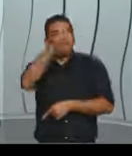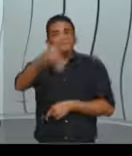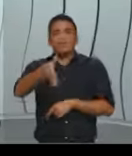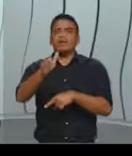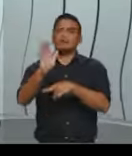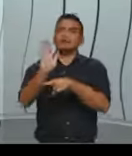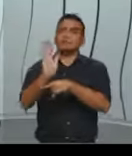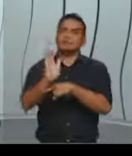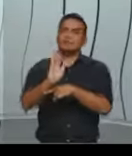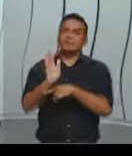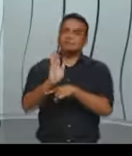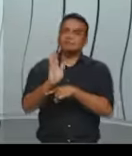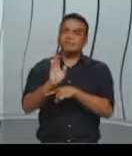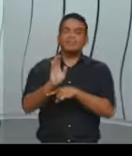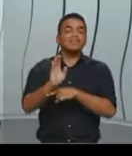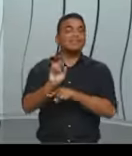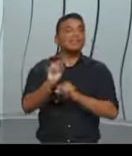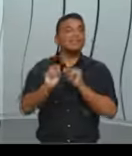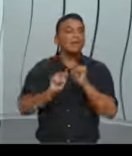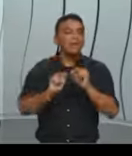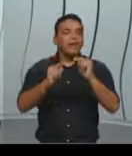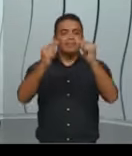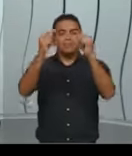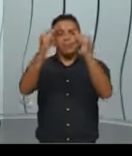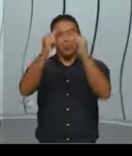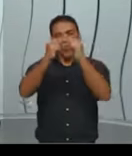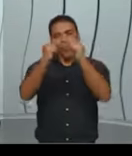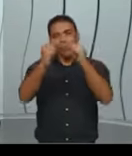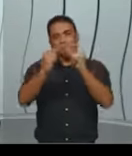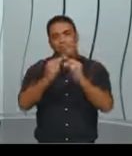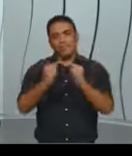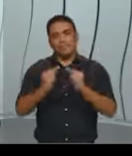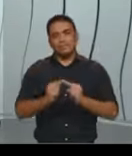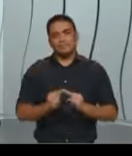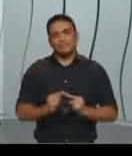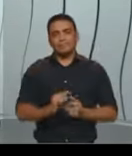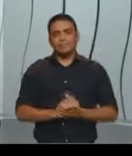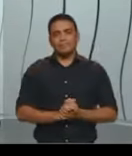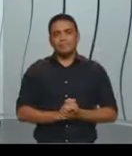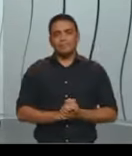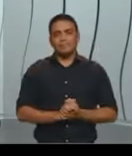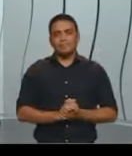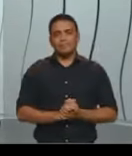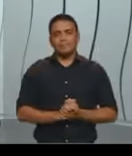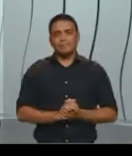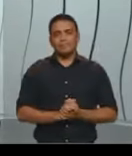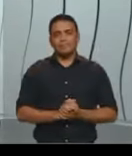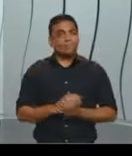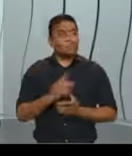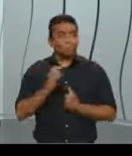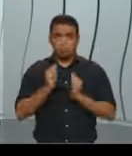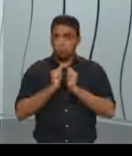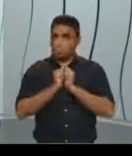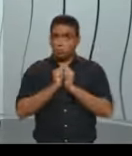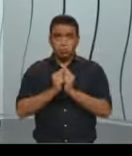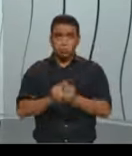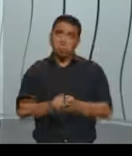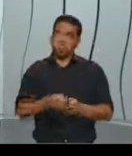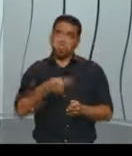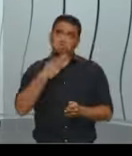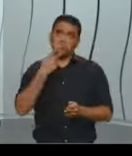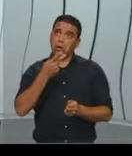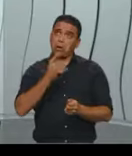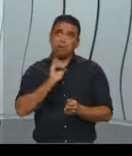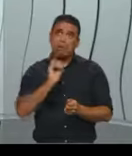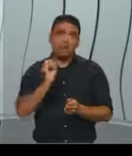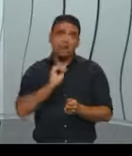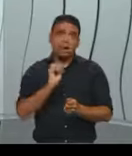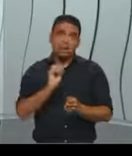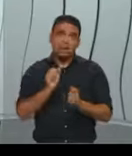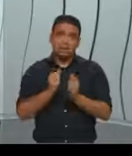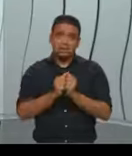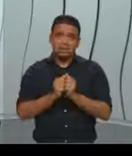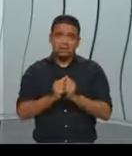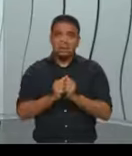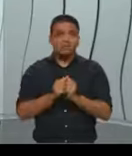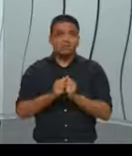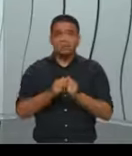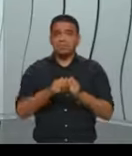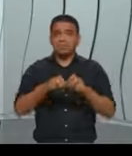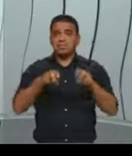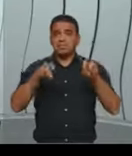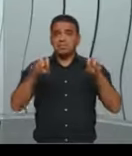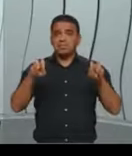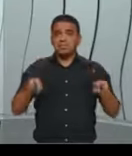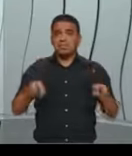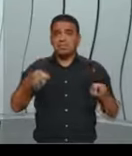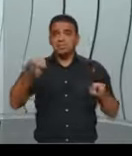de combinação. Beleza? Não está falando que eles vão juntos, não estão falando que eles têm que sentar em